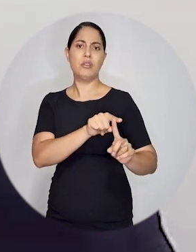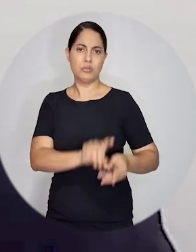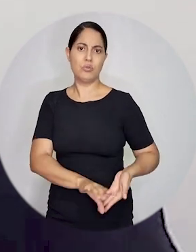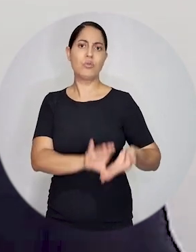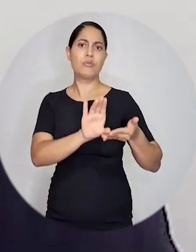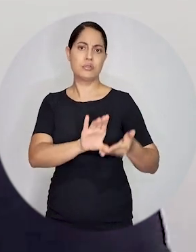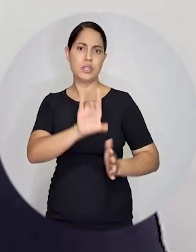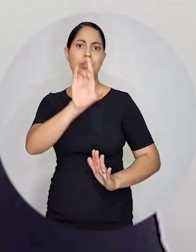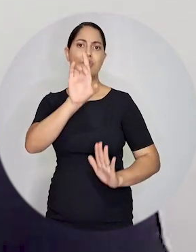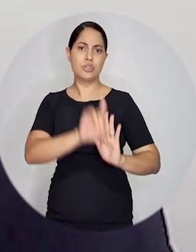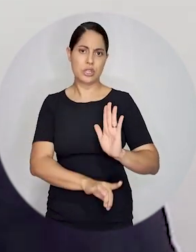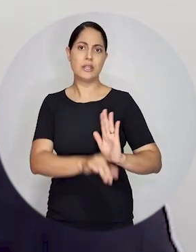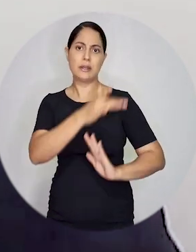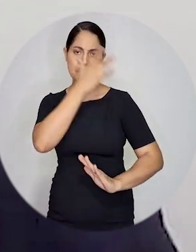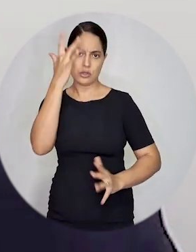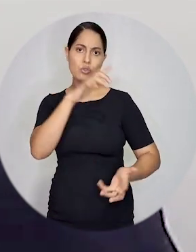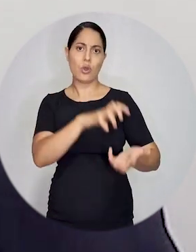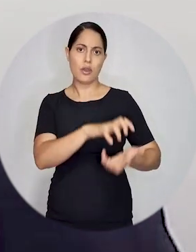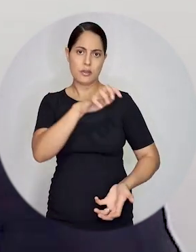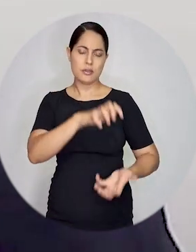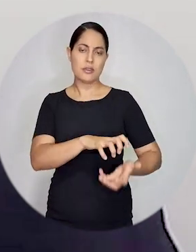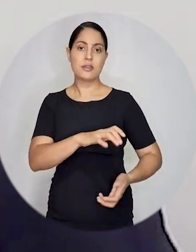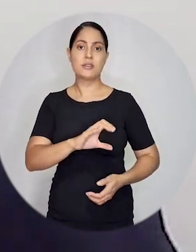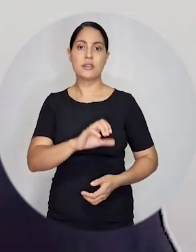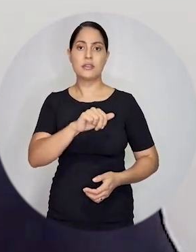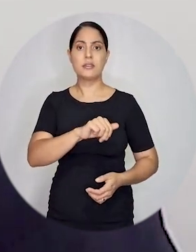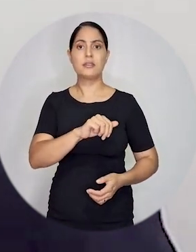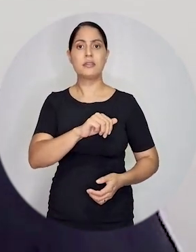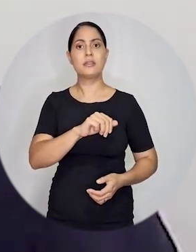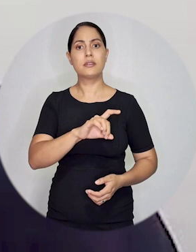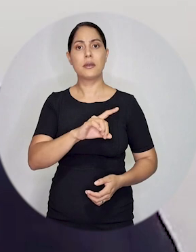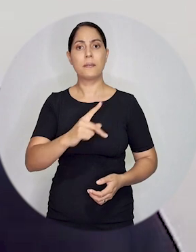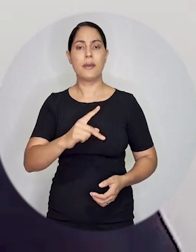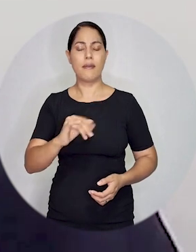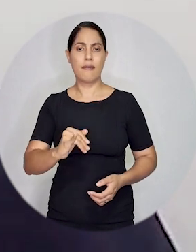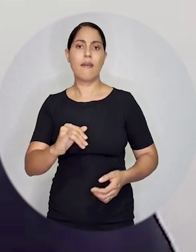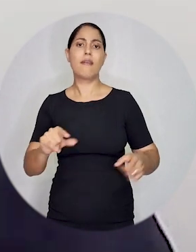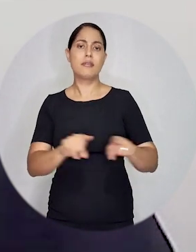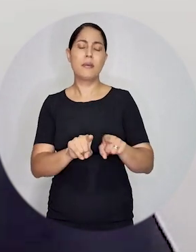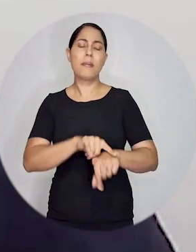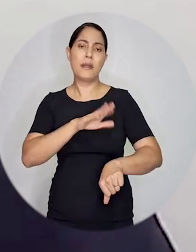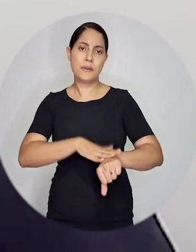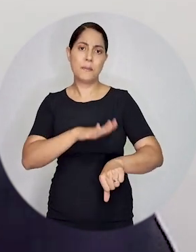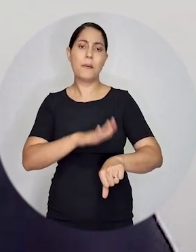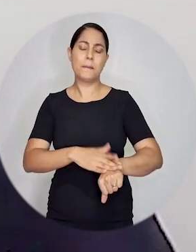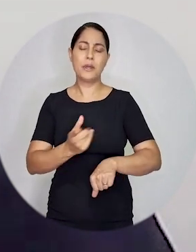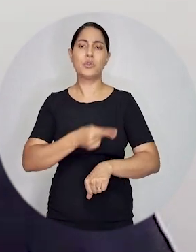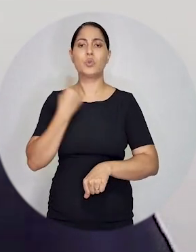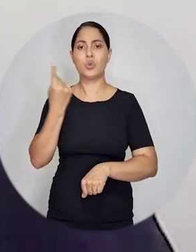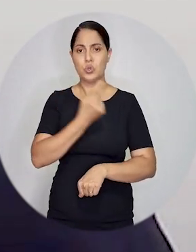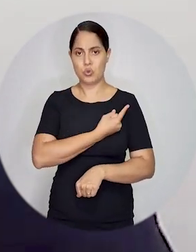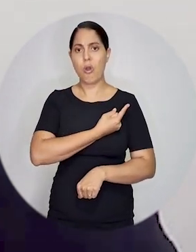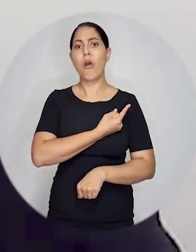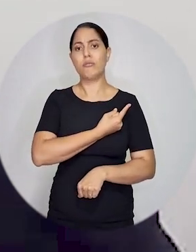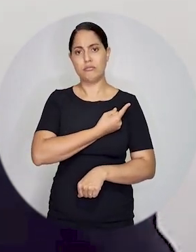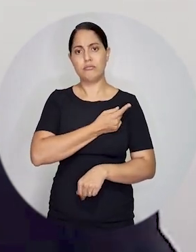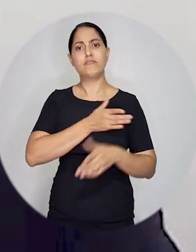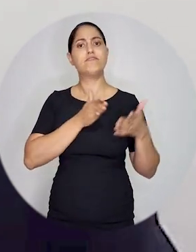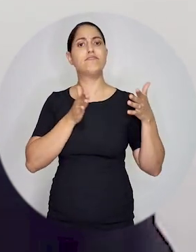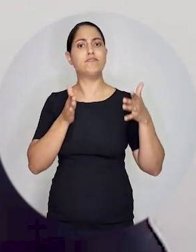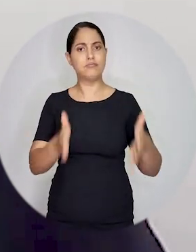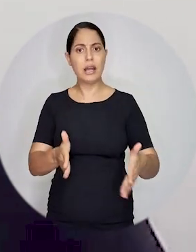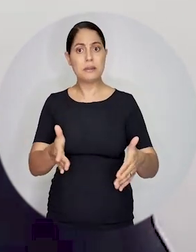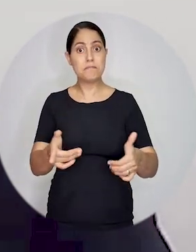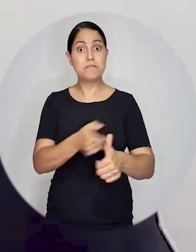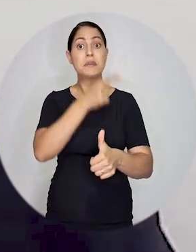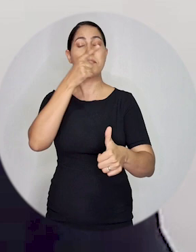do Conselho Nacional dos Direitos da Pessoa Idosa, o CNDPI, desde o momento da nossa